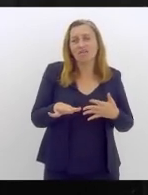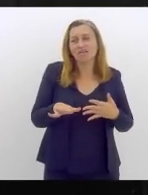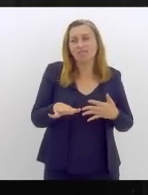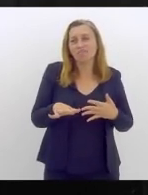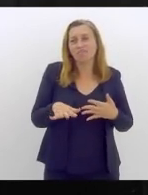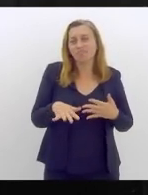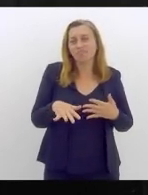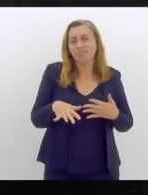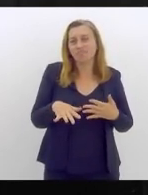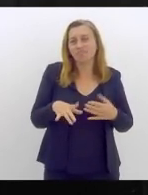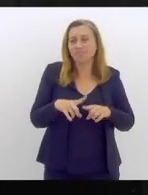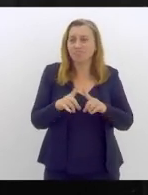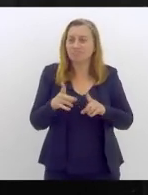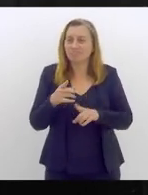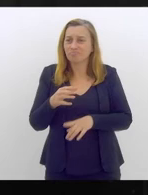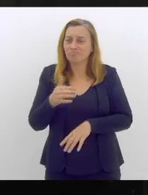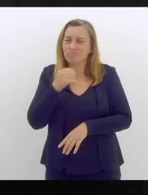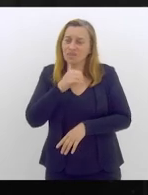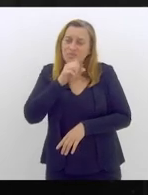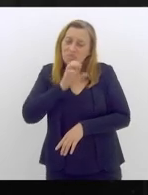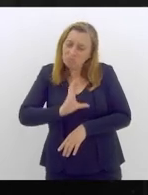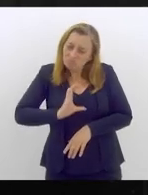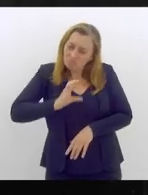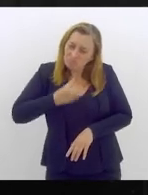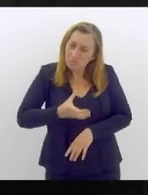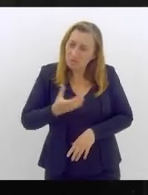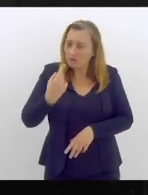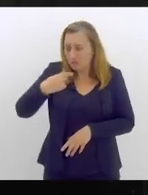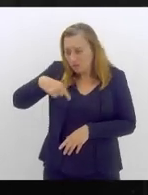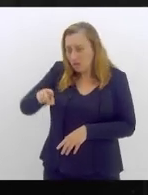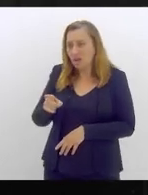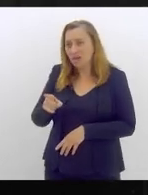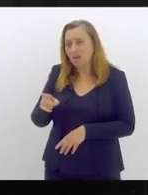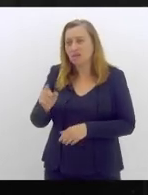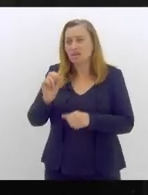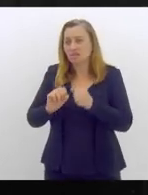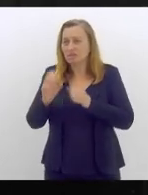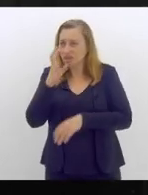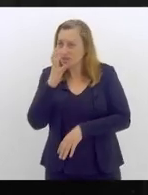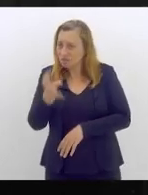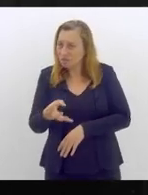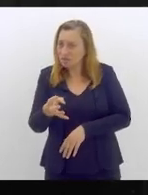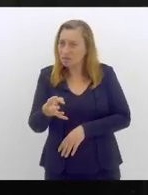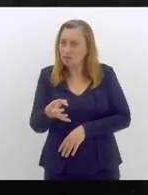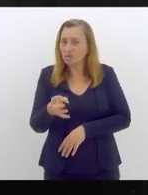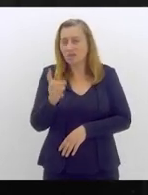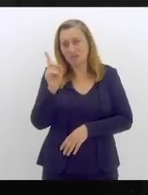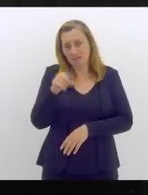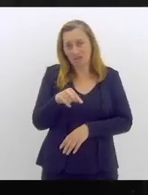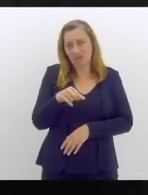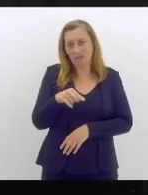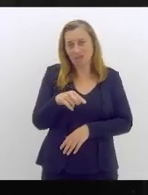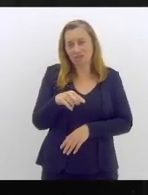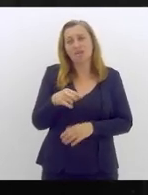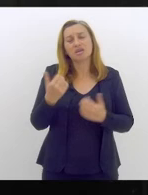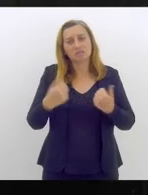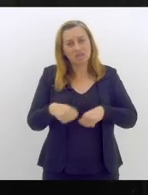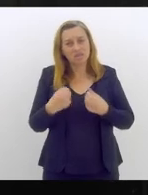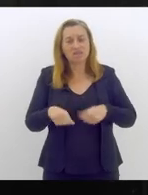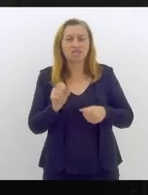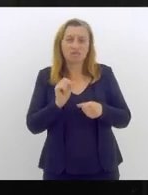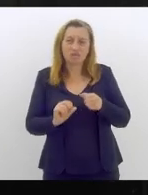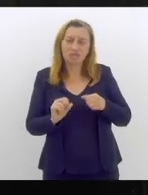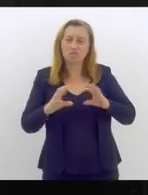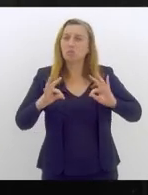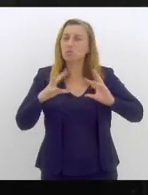mas essa mãe corajosamente foi lá e fez a denúncia que é o que deve ser feito